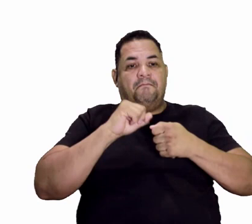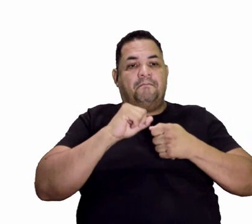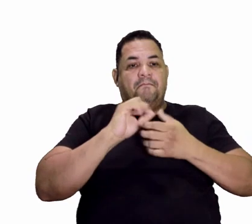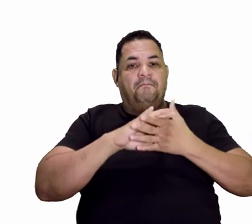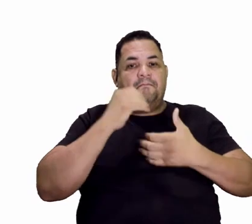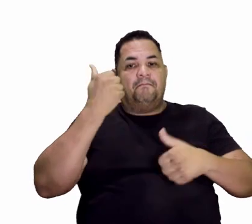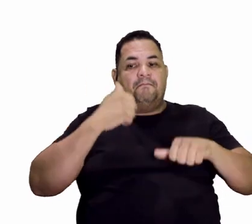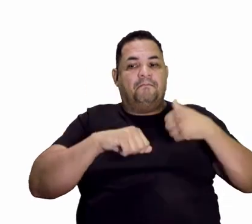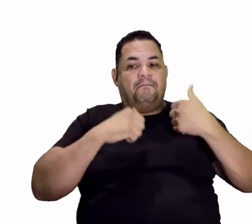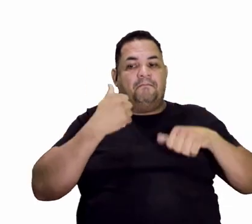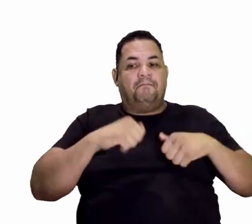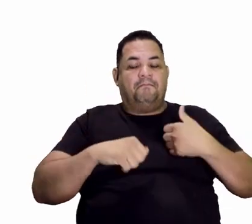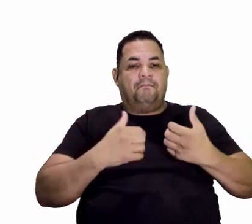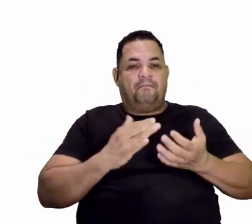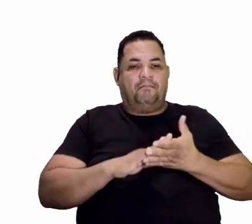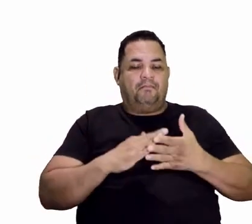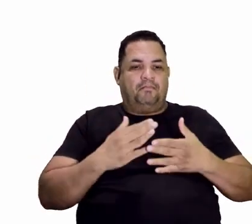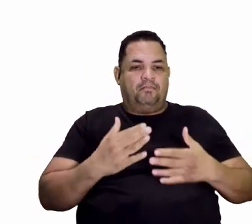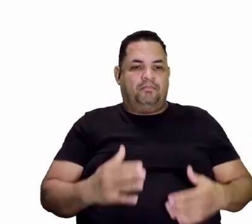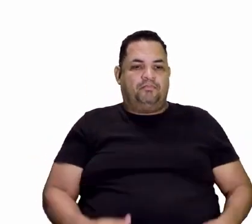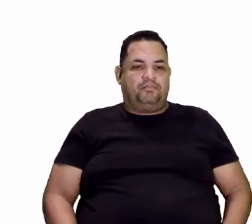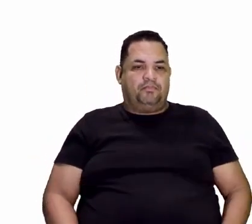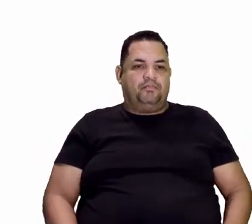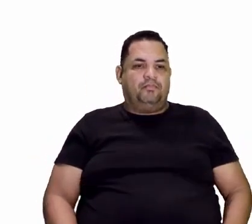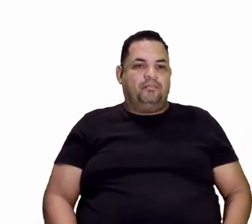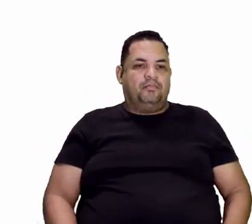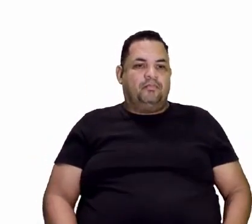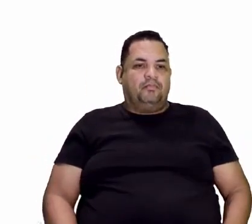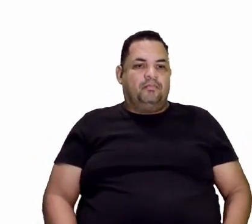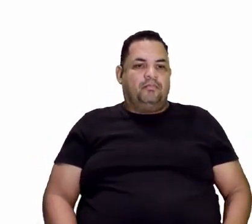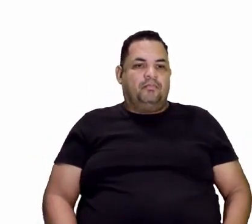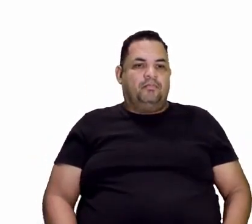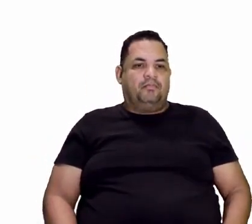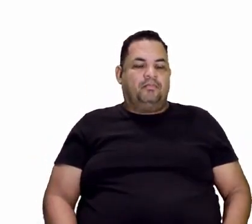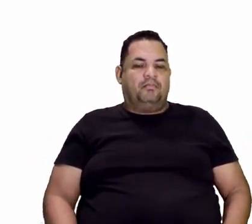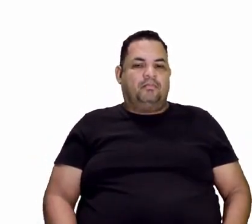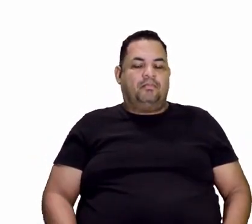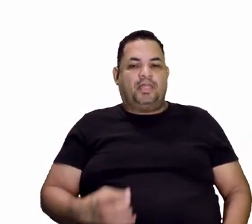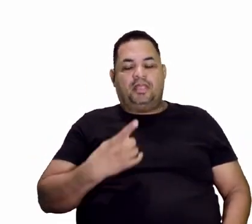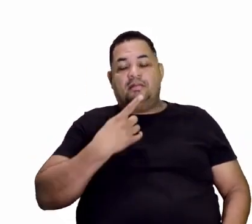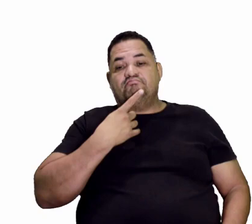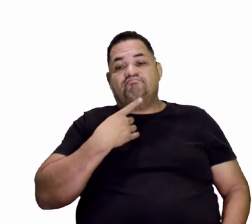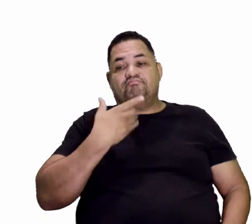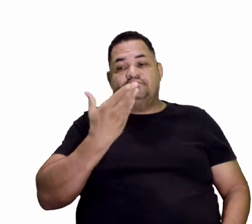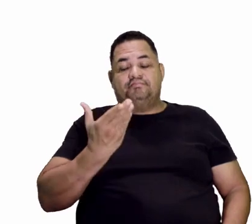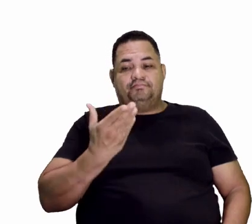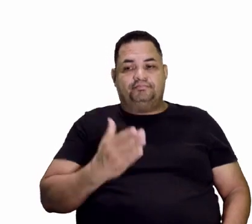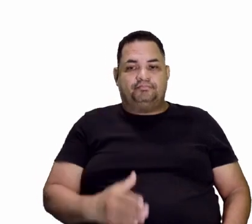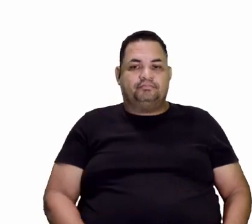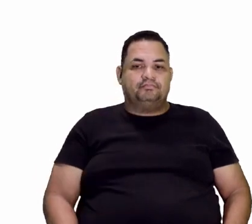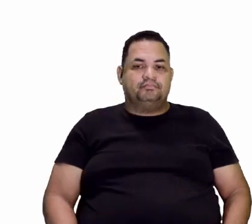nossa avaliação, né? E desejo para vocês, veja bem.